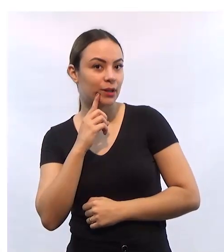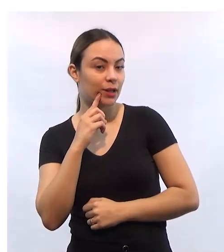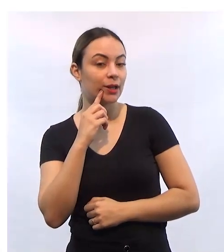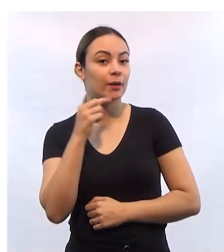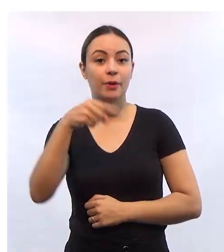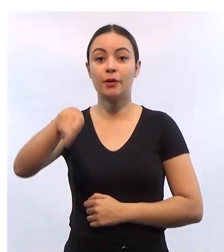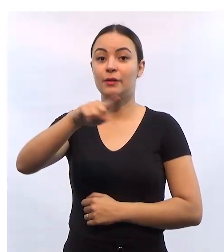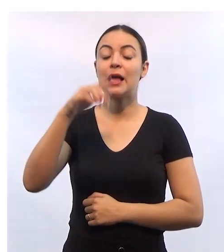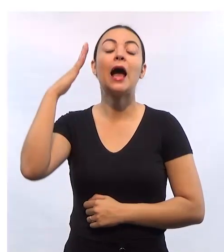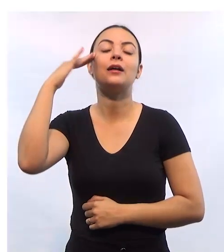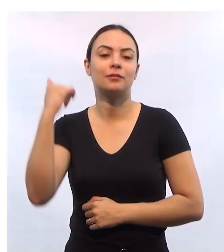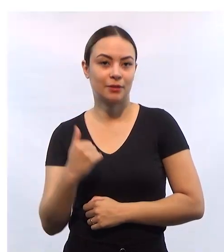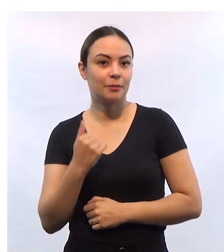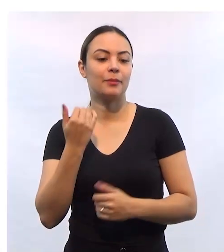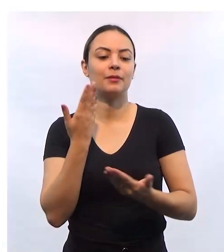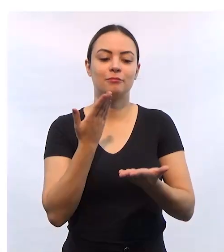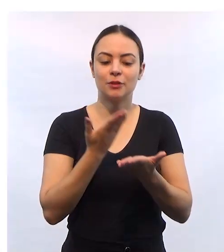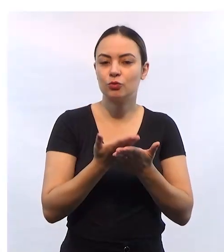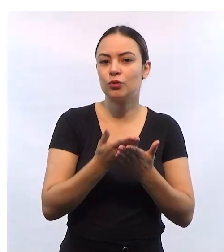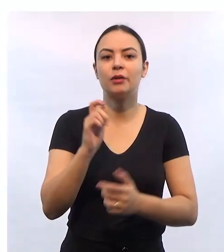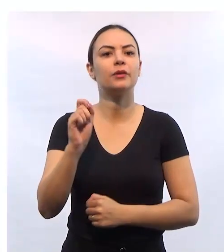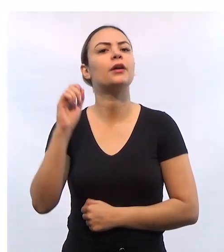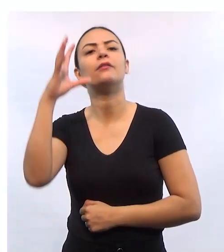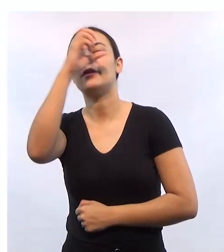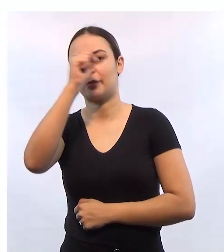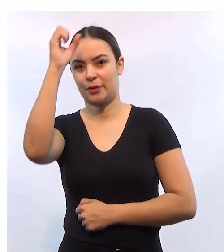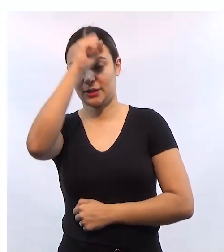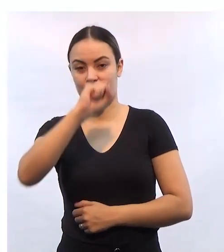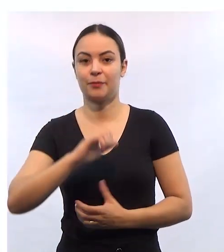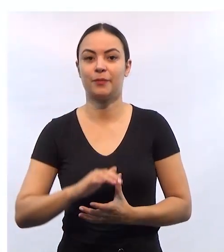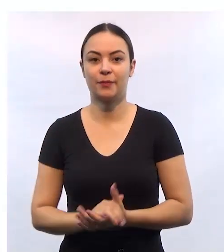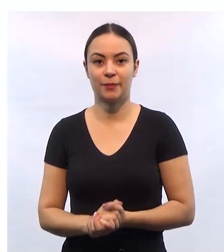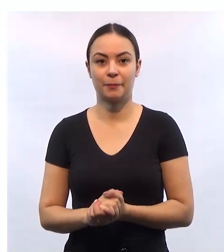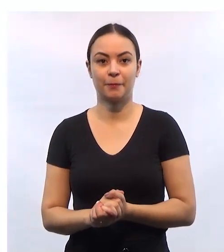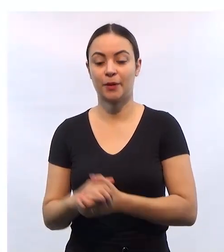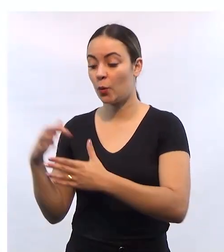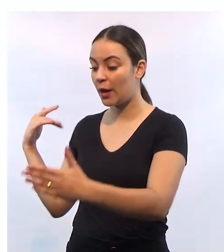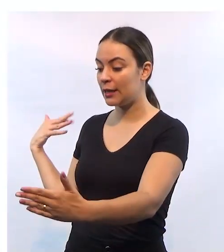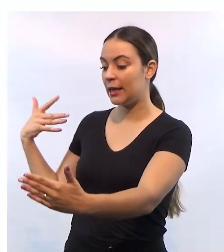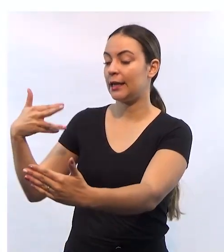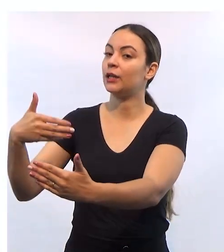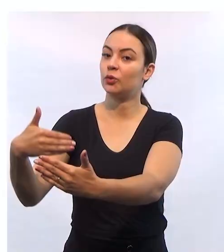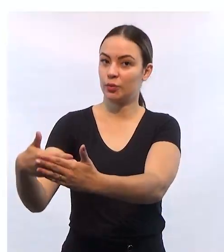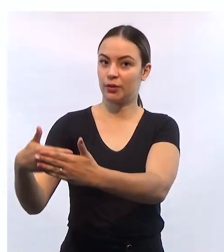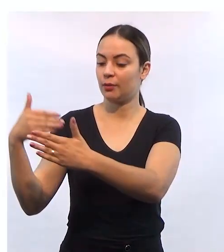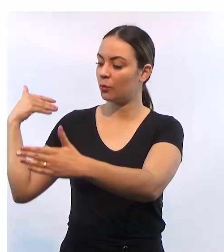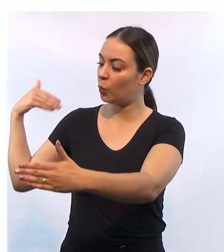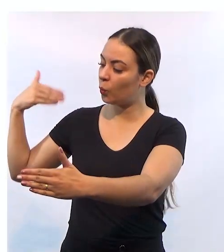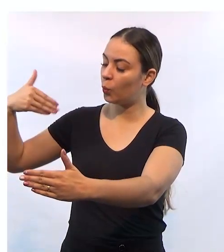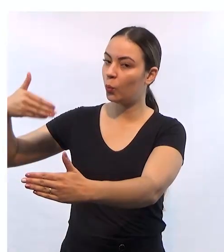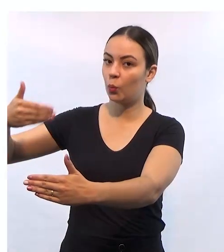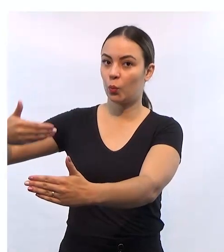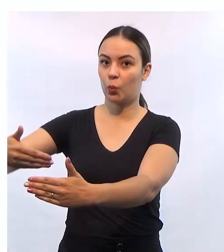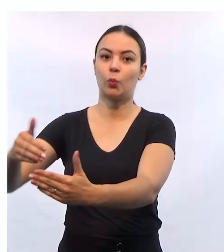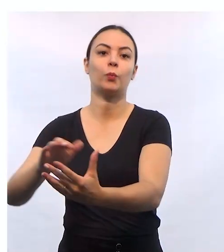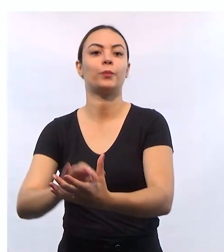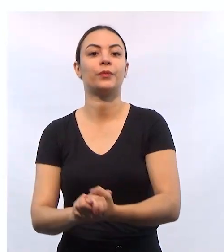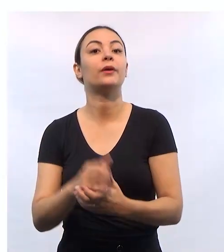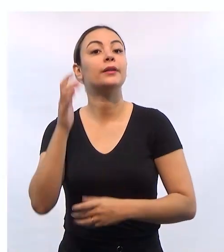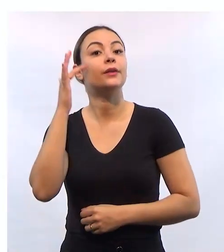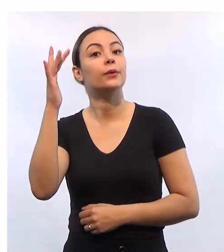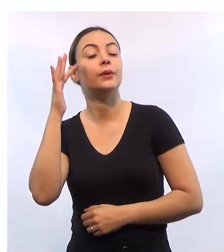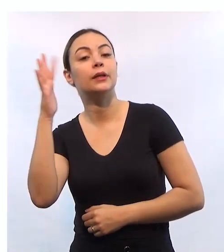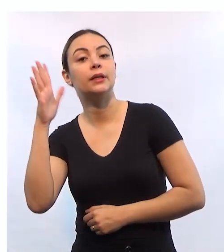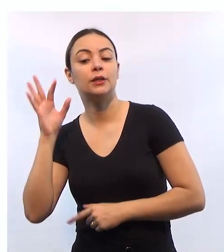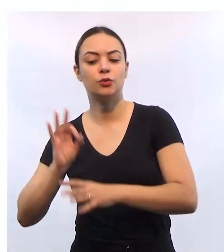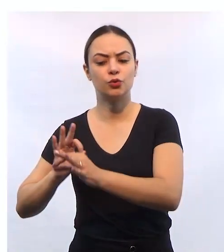falar nesta aula aqui na nossa linha do tempo, né? Nós temos aqui a teoria do desenvolvimento organizacional, que é o que falaremos